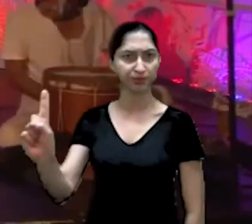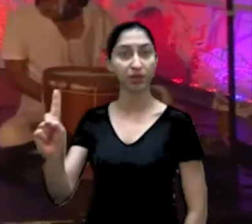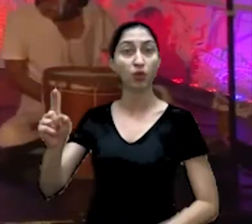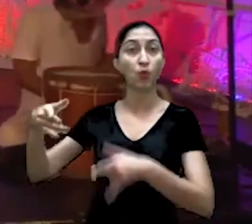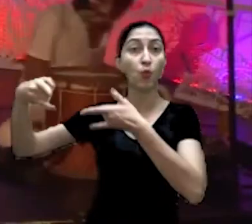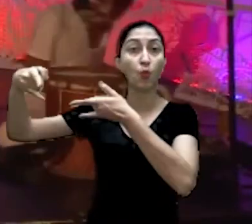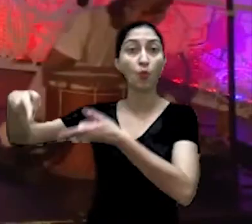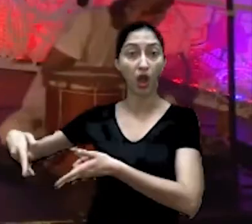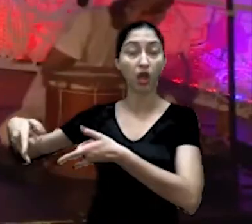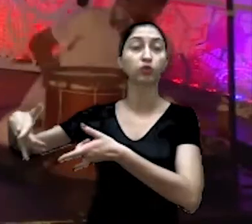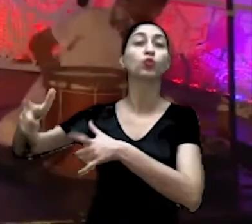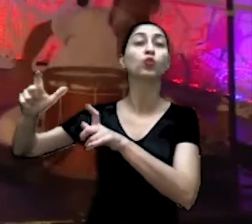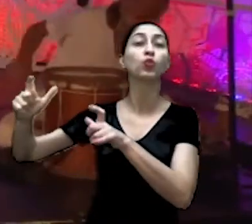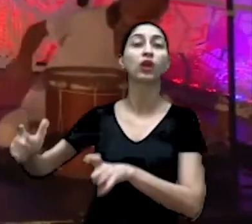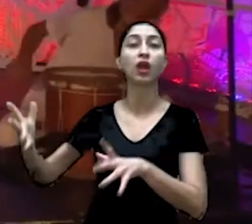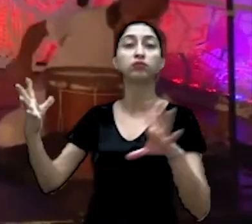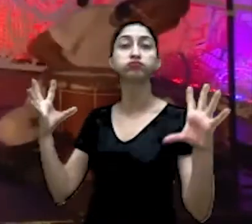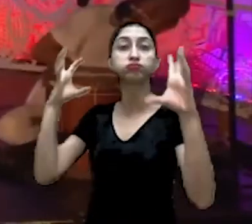escuro!